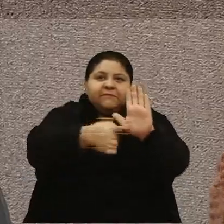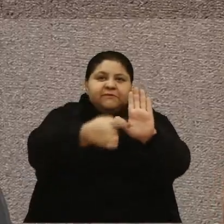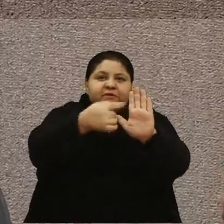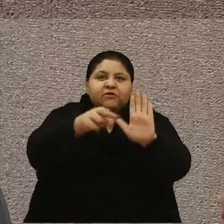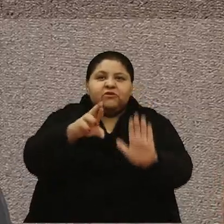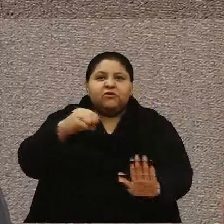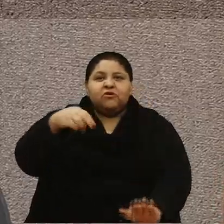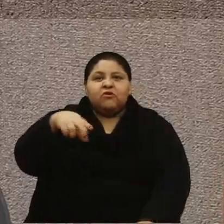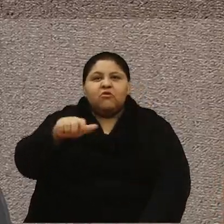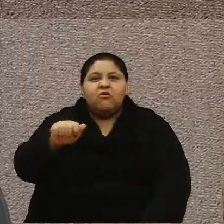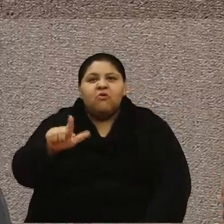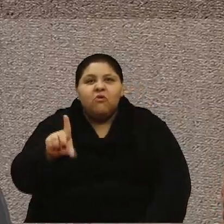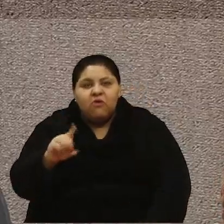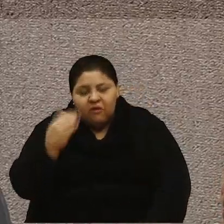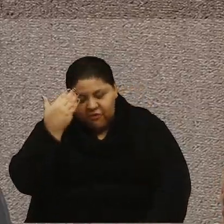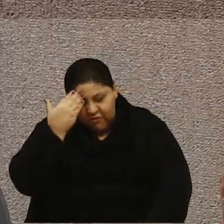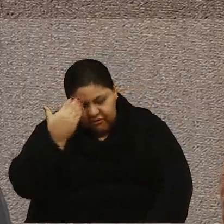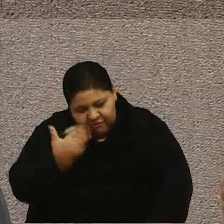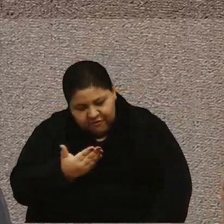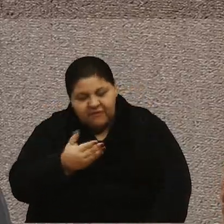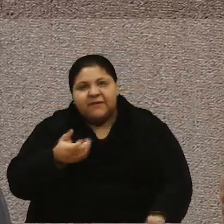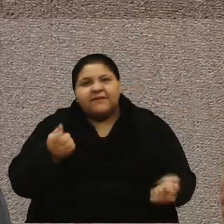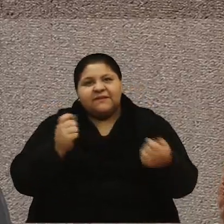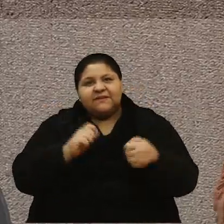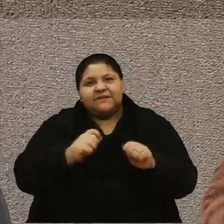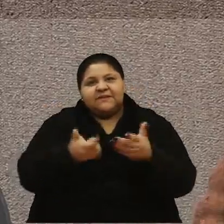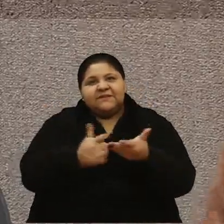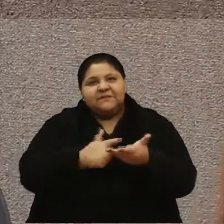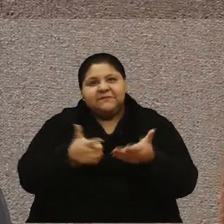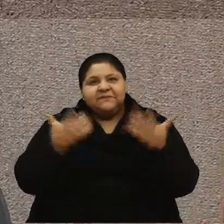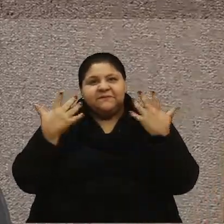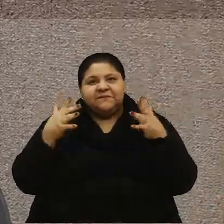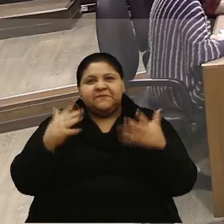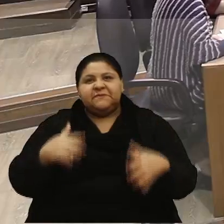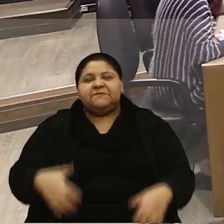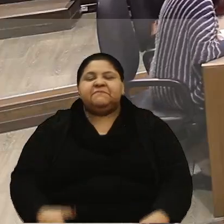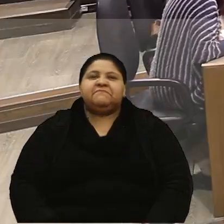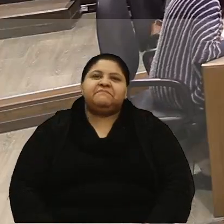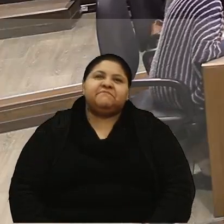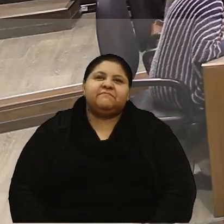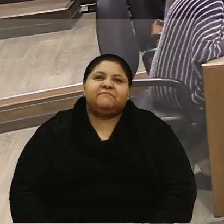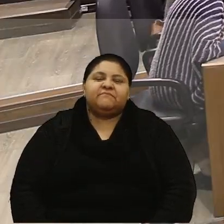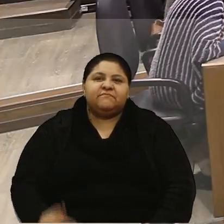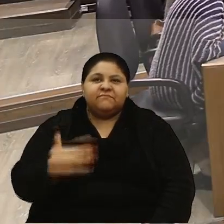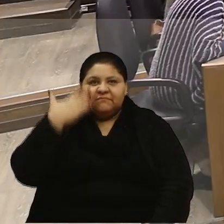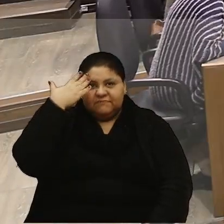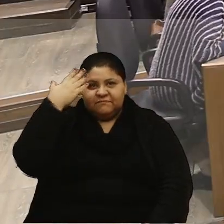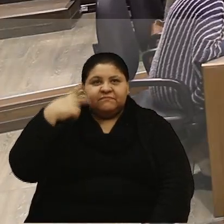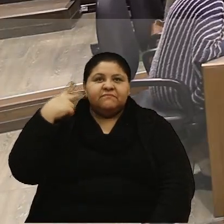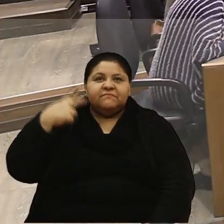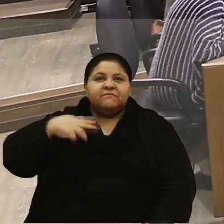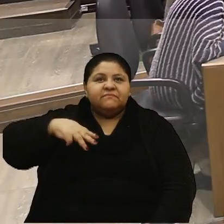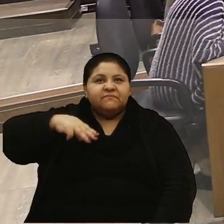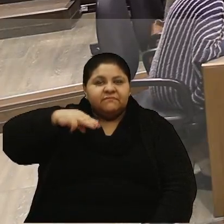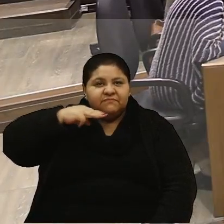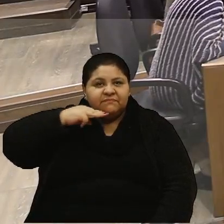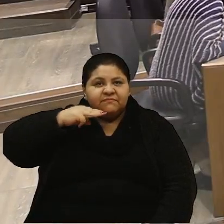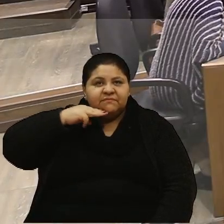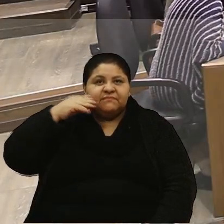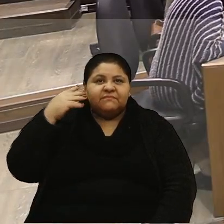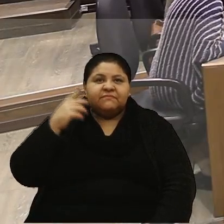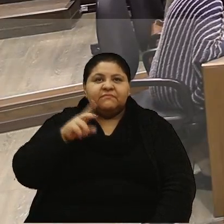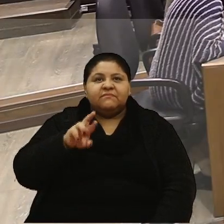É absolutamente urgente e necessário. Parabéns. Obrigado, vereadora Marisol. Parabéns